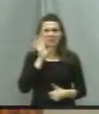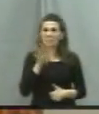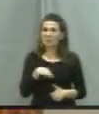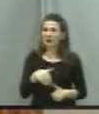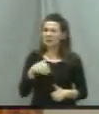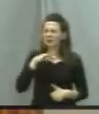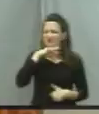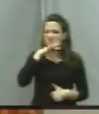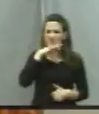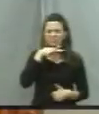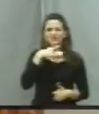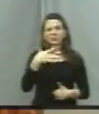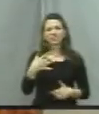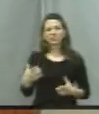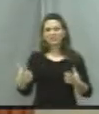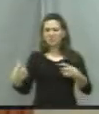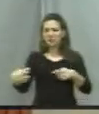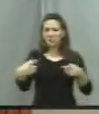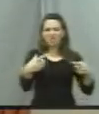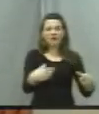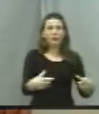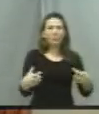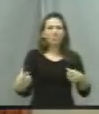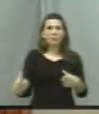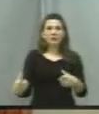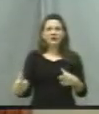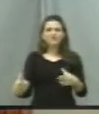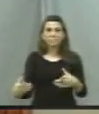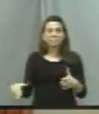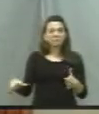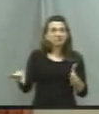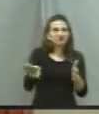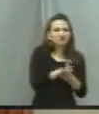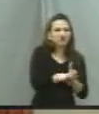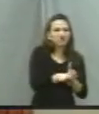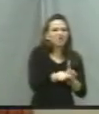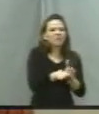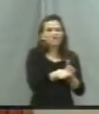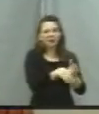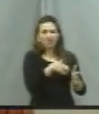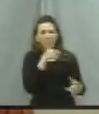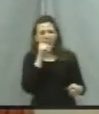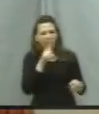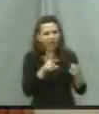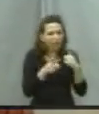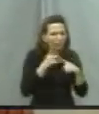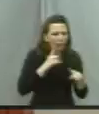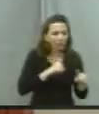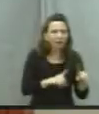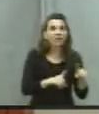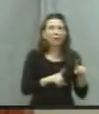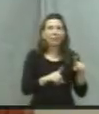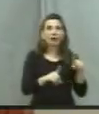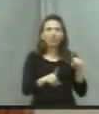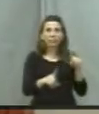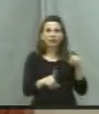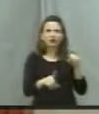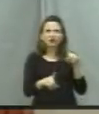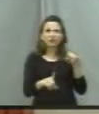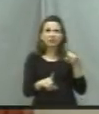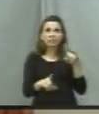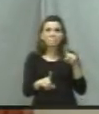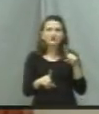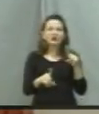qualquer lugar, como o doutor Lapena disse, você chamado de corrupto. Vou começar a partir de hoje, senhor presidente. Me chamou de